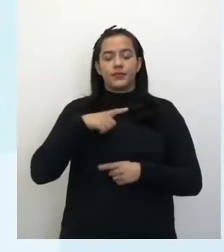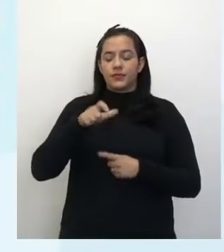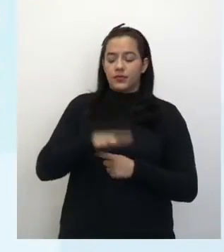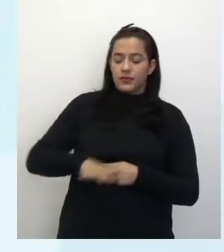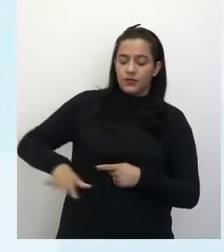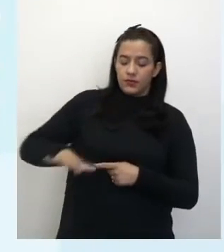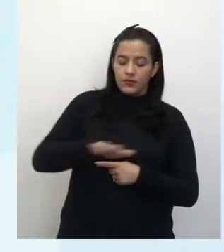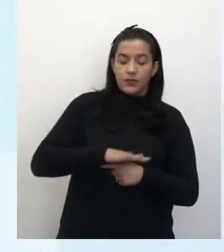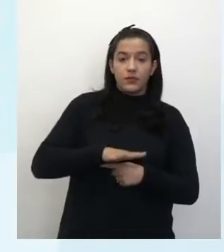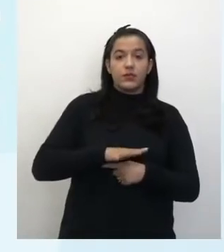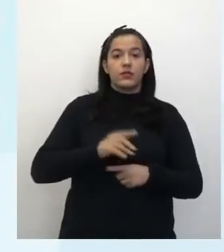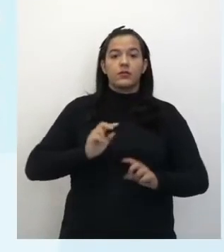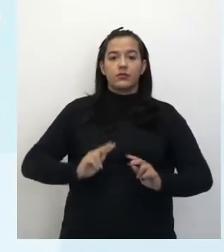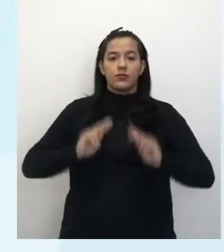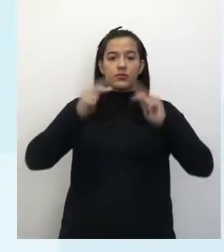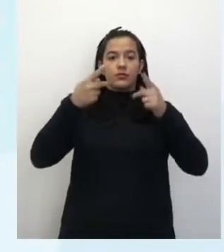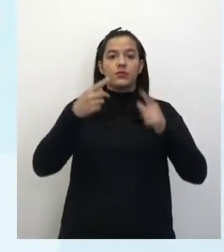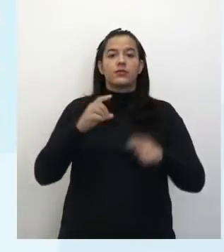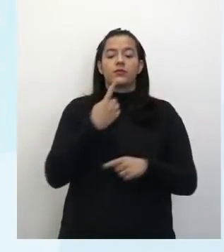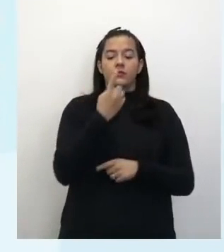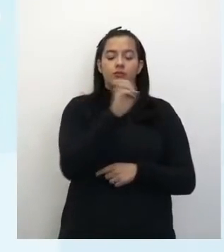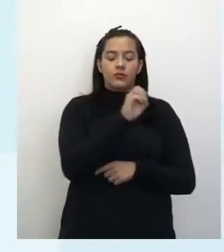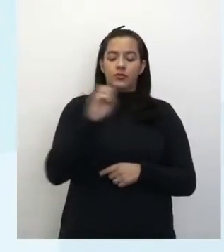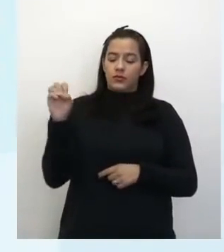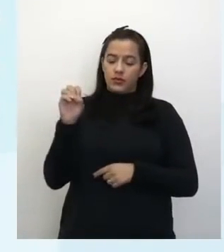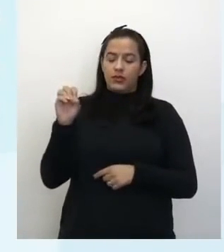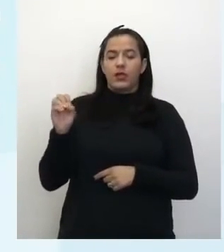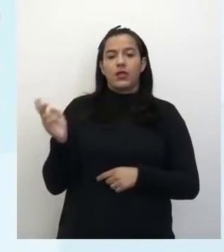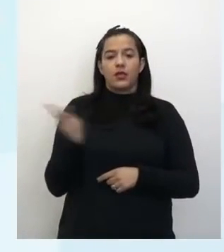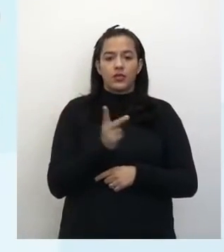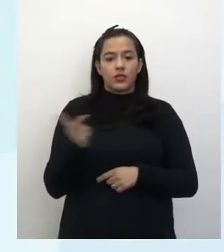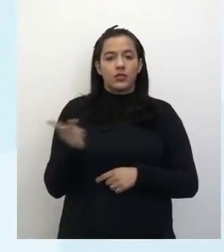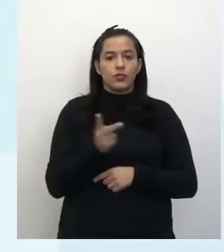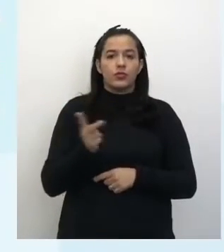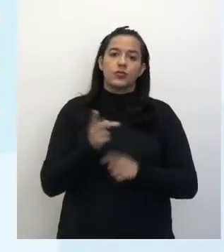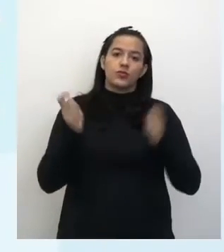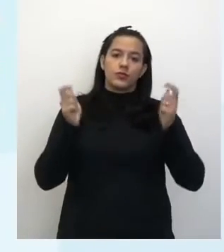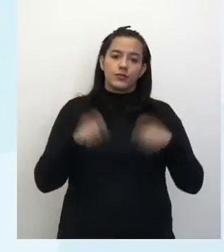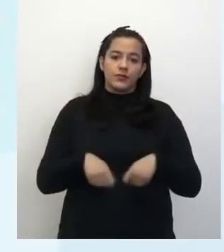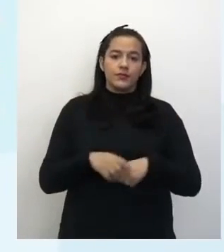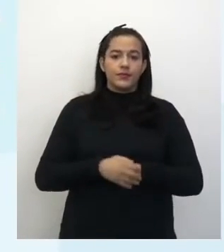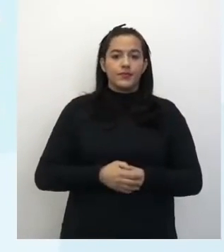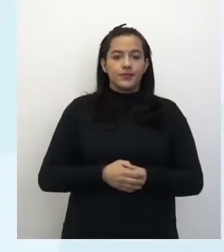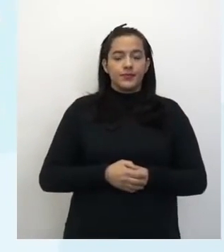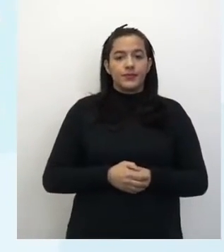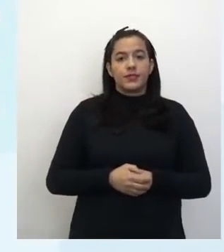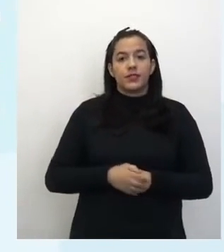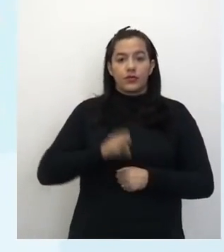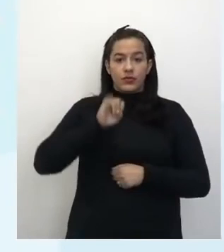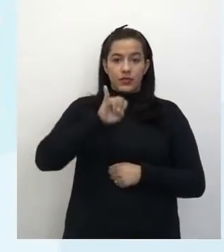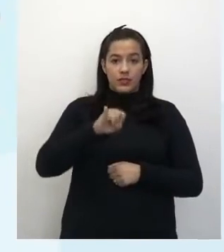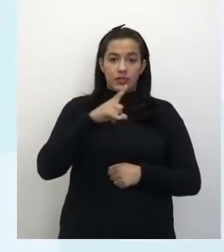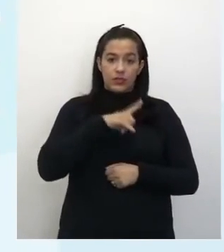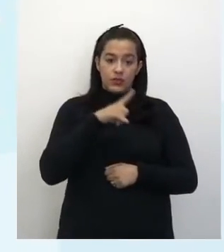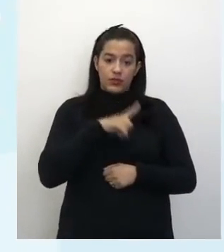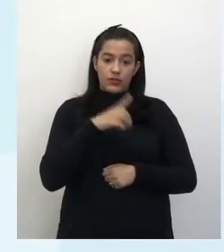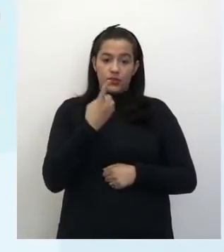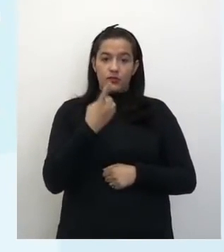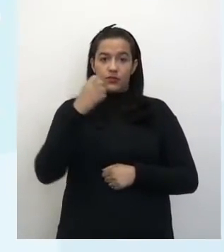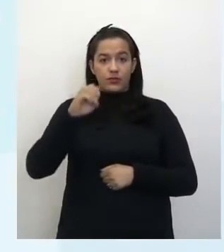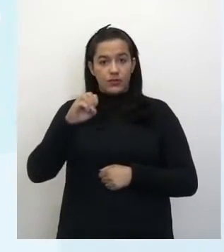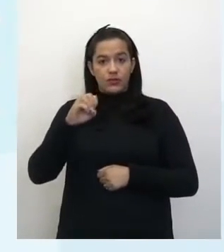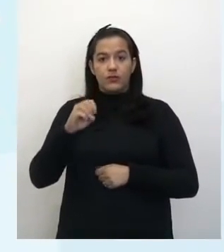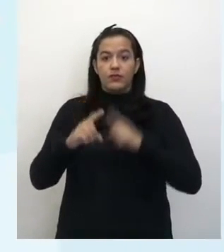vai multiplicar por 100. Por quê? Porque são duas dimensões, né, Jonas? Sim. Então, se eu tenho 10 vezes 10, eu vou ter